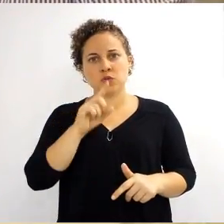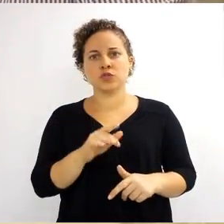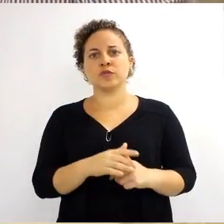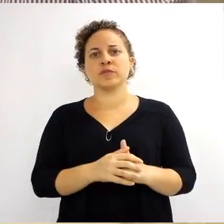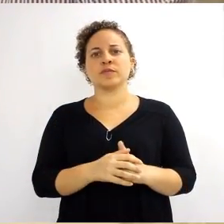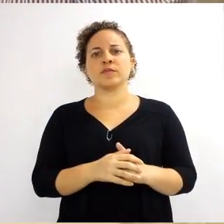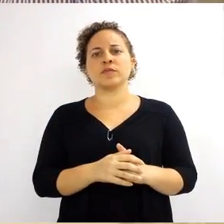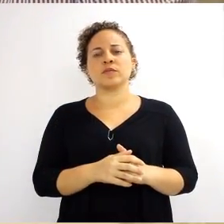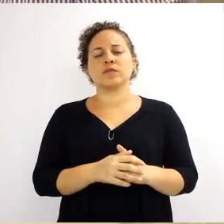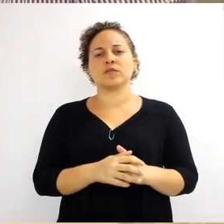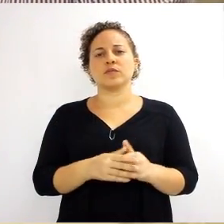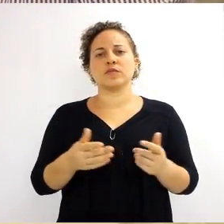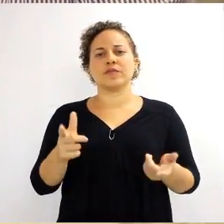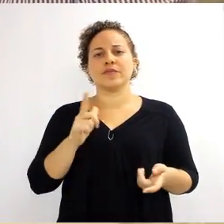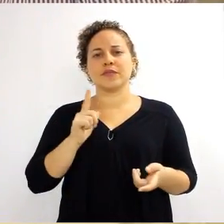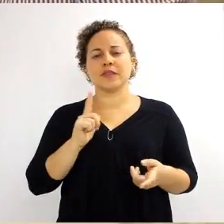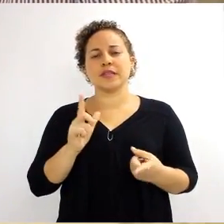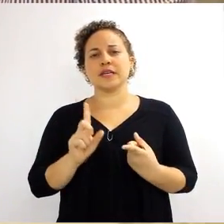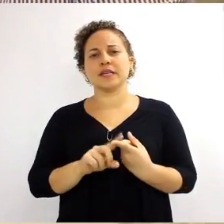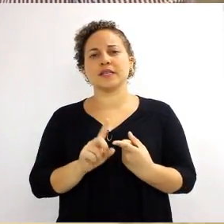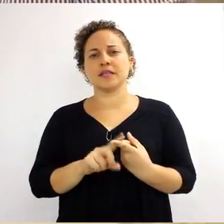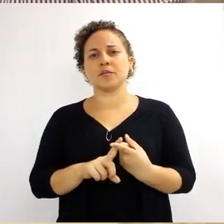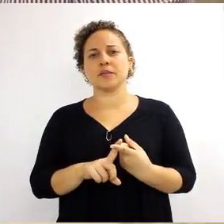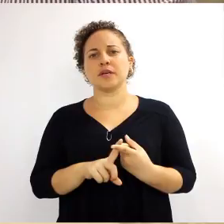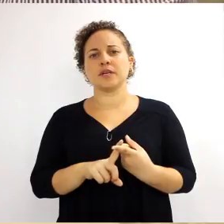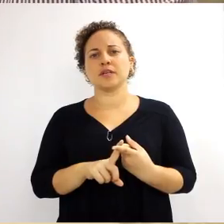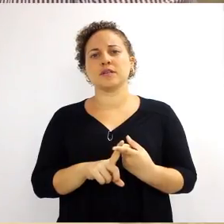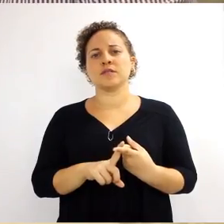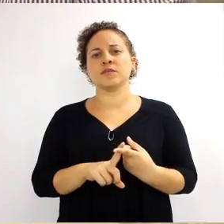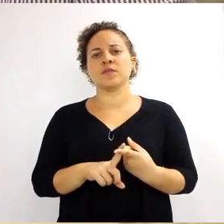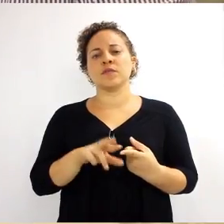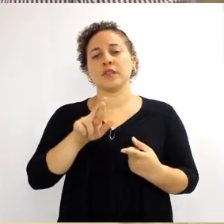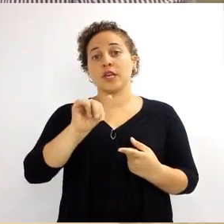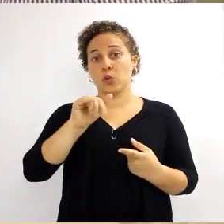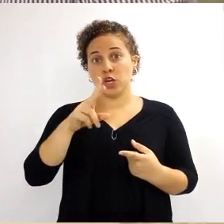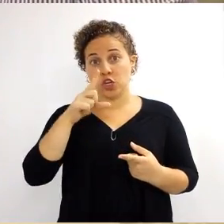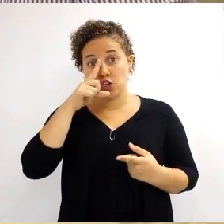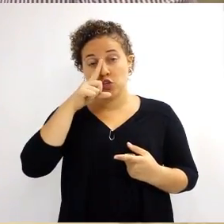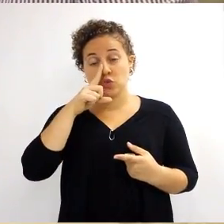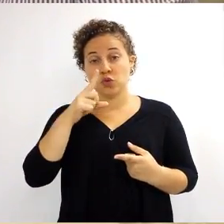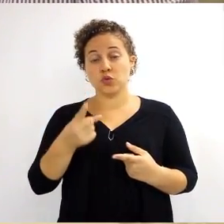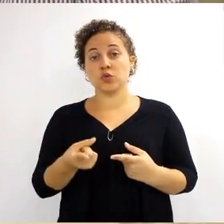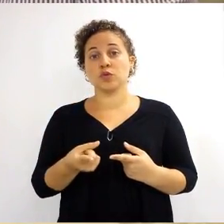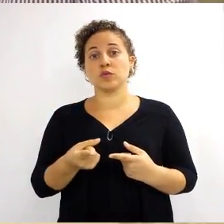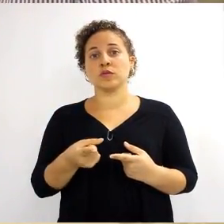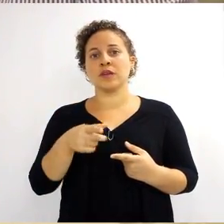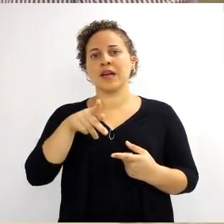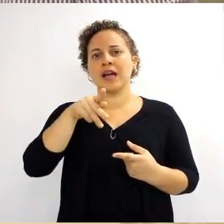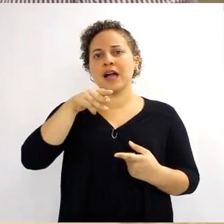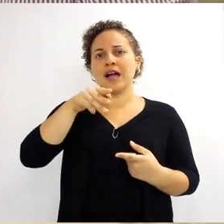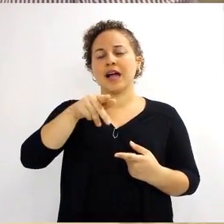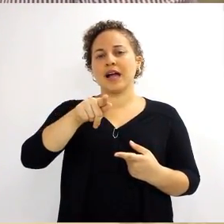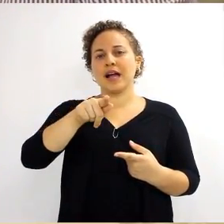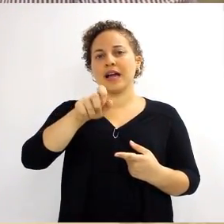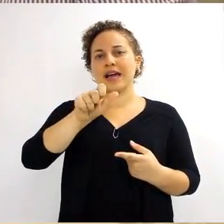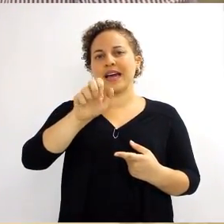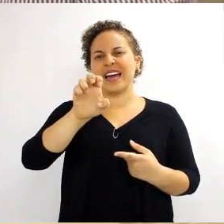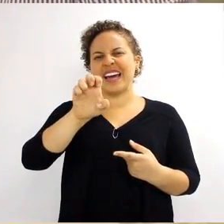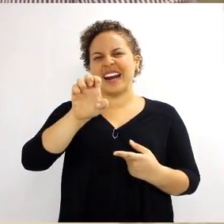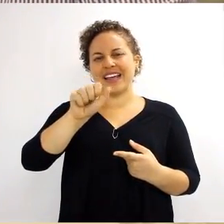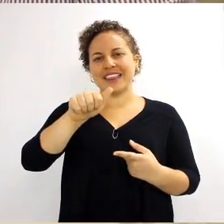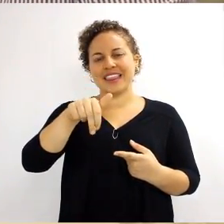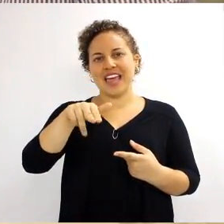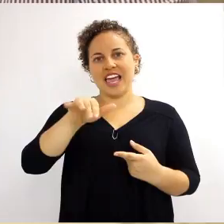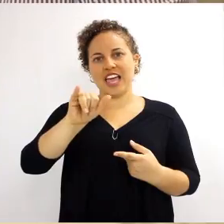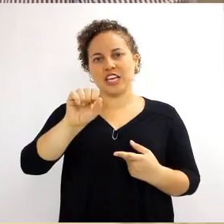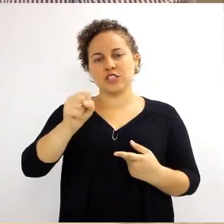Então... E nós temos ainda os nossos silos com relação aos riscos que tem dos granéis, né? Os granéis secos.